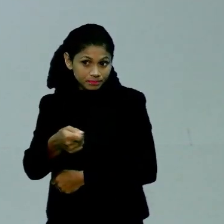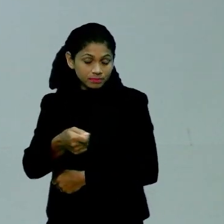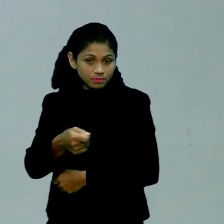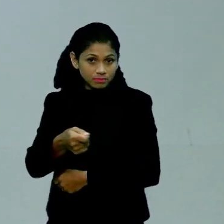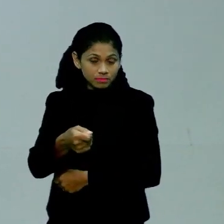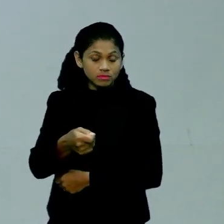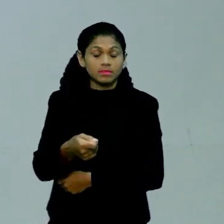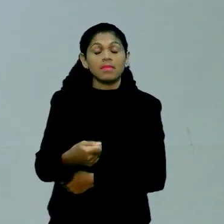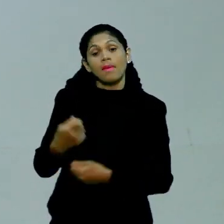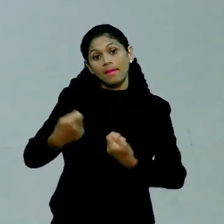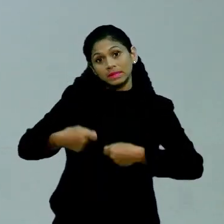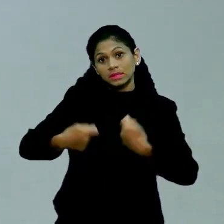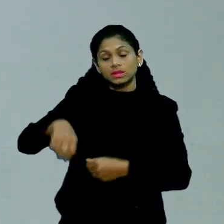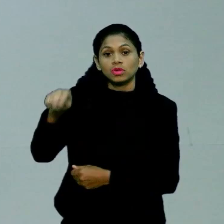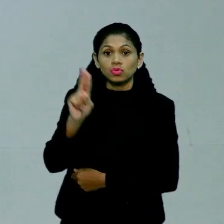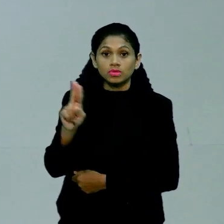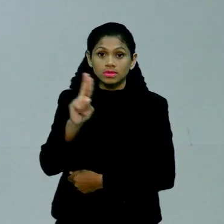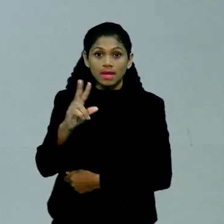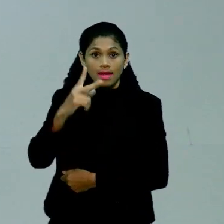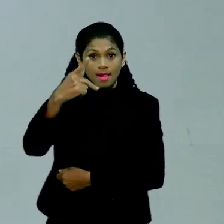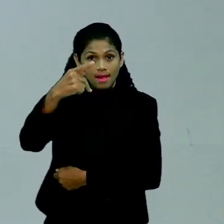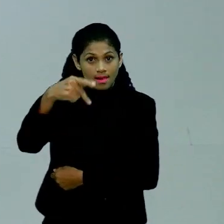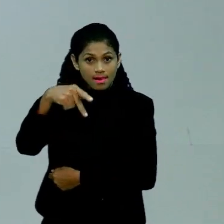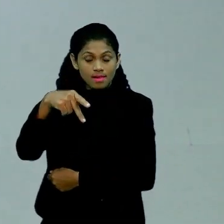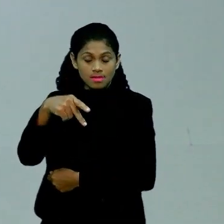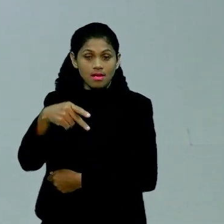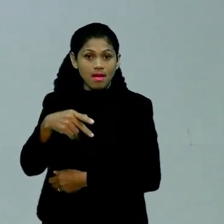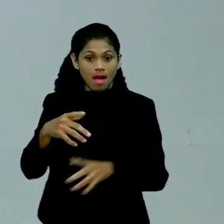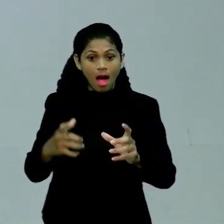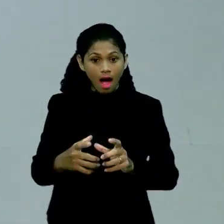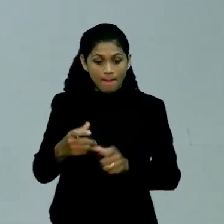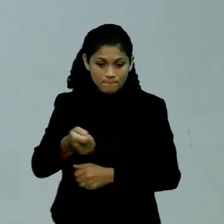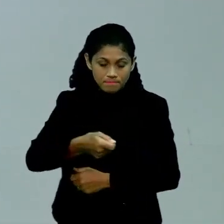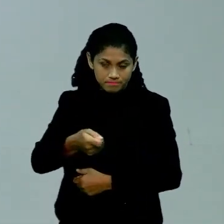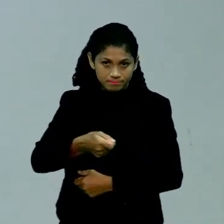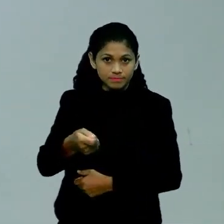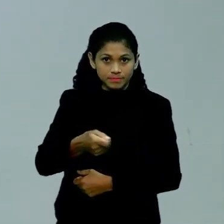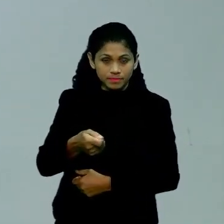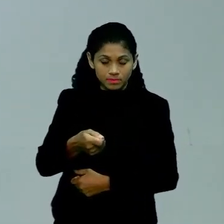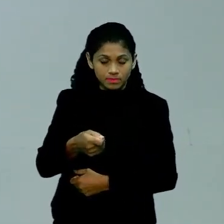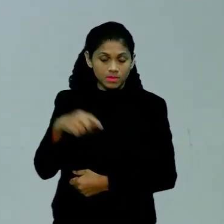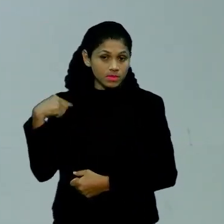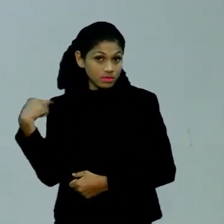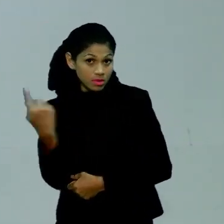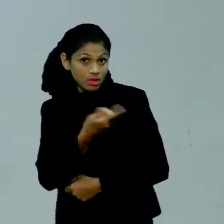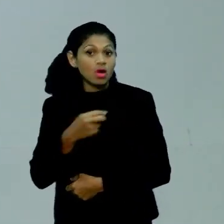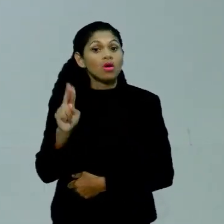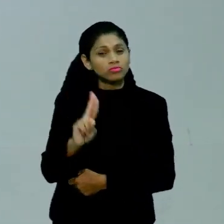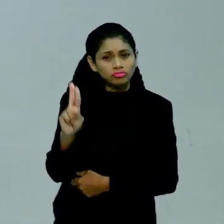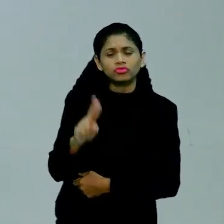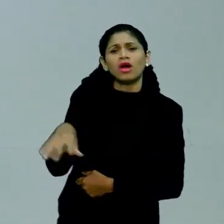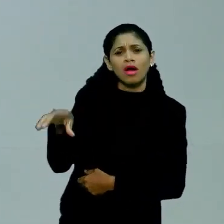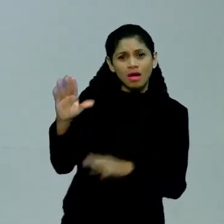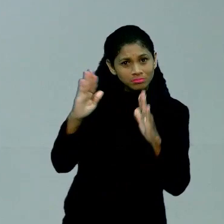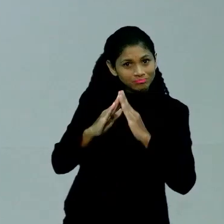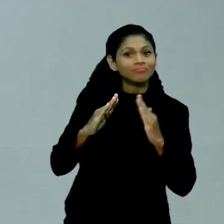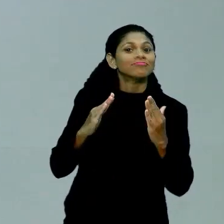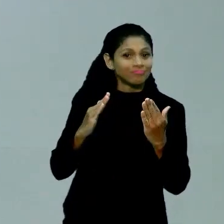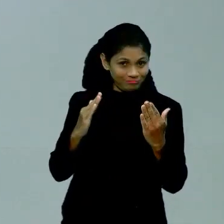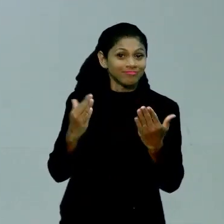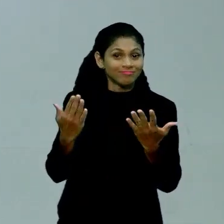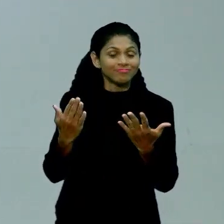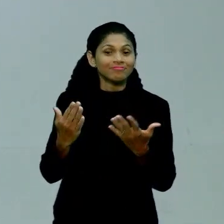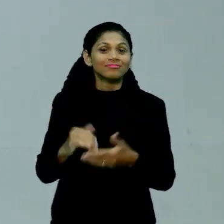precisamos utilizar a peneira, o uso de peneira. E isso nós fazemos com frequência em nossas casas, né? Você ali peneirar